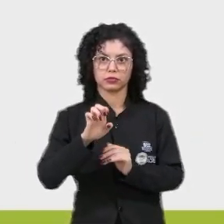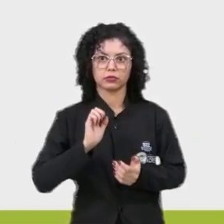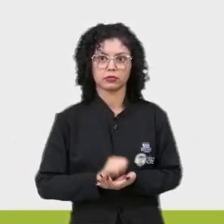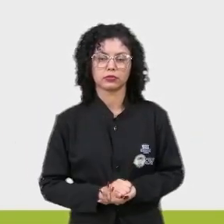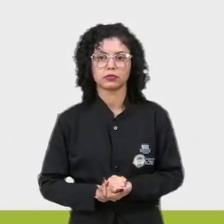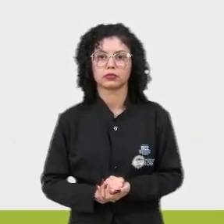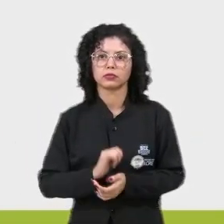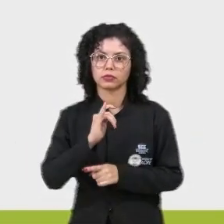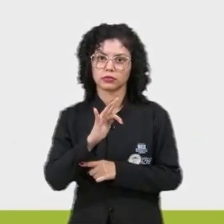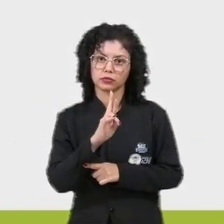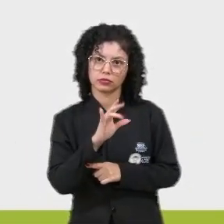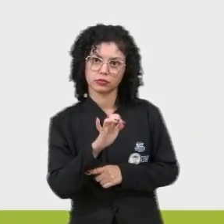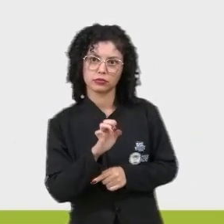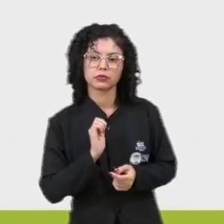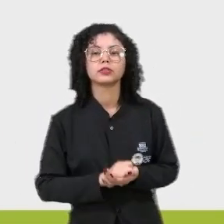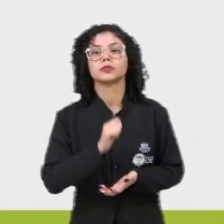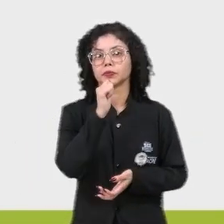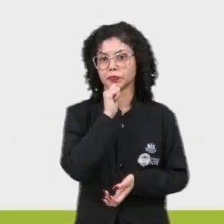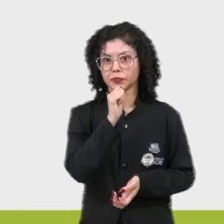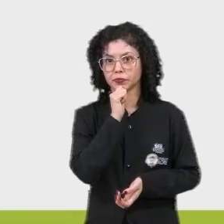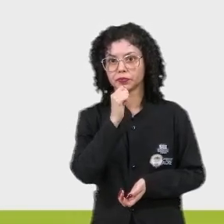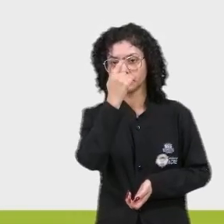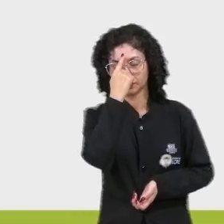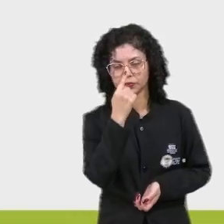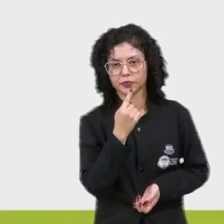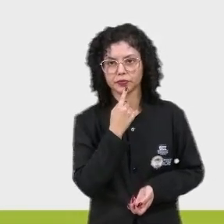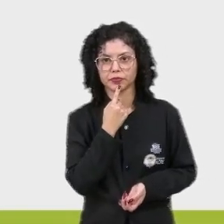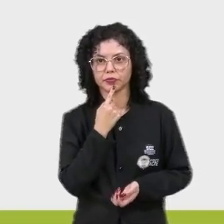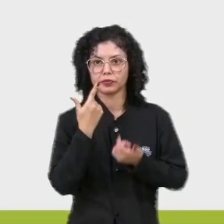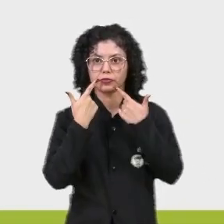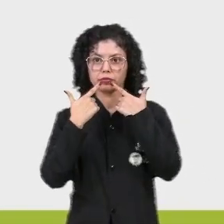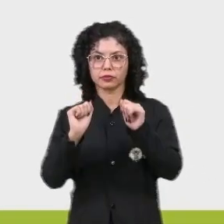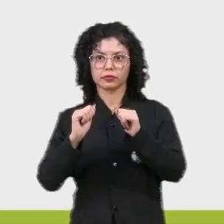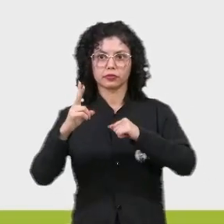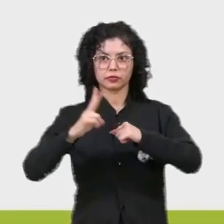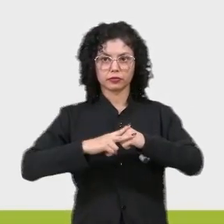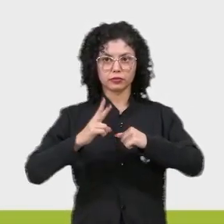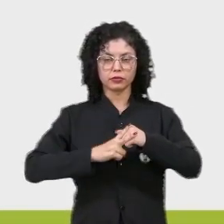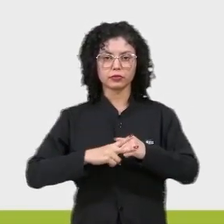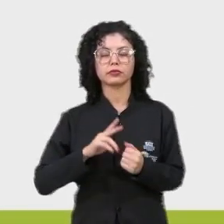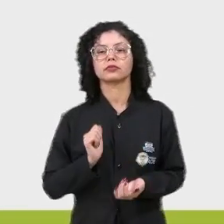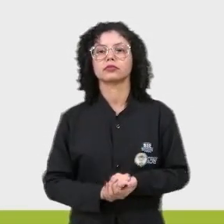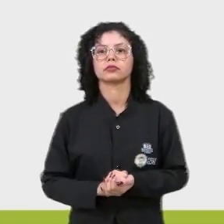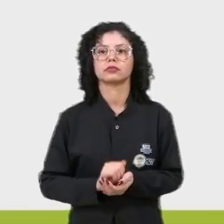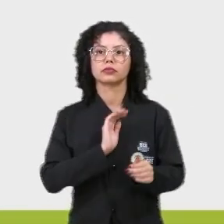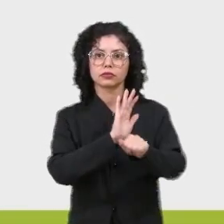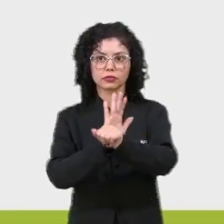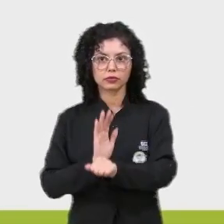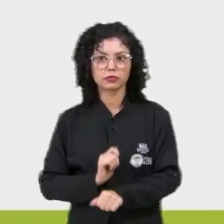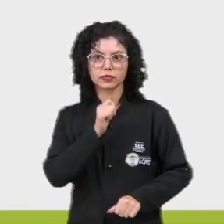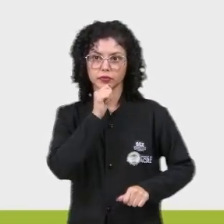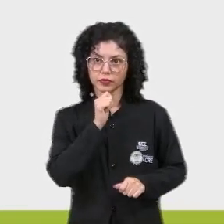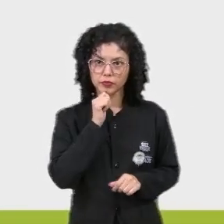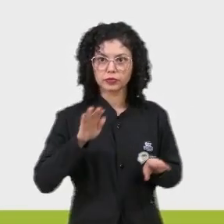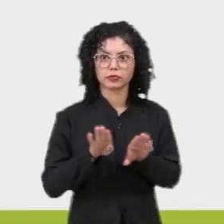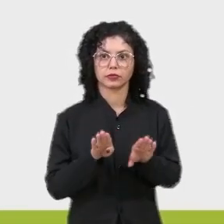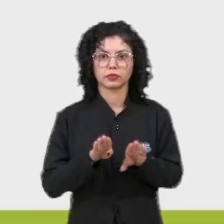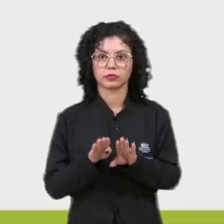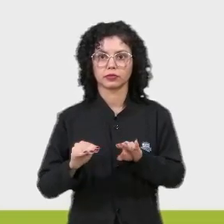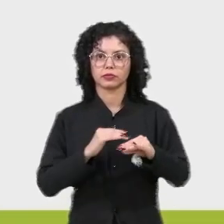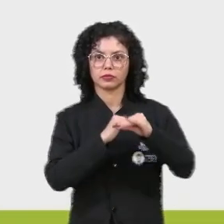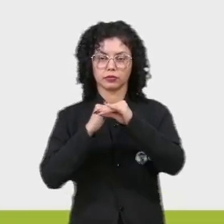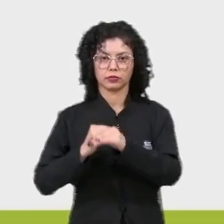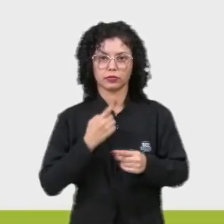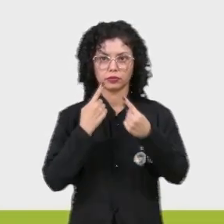no intertexto. Além dessa figura, a linguagem verbal contribui para estabelecer